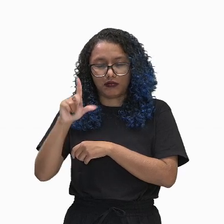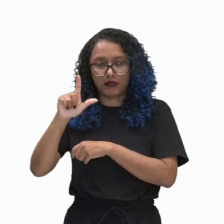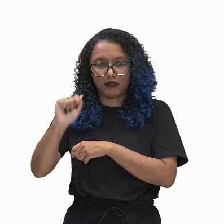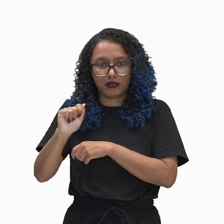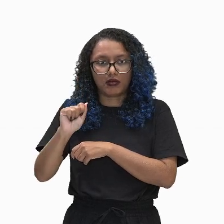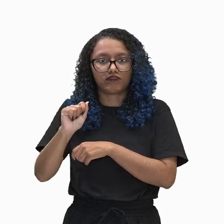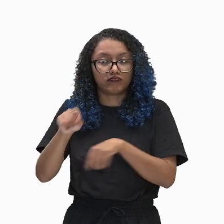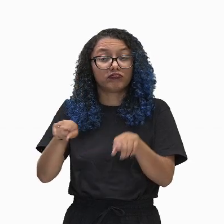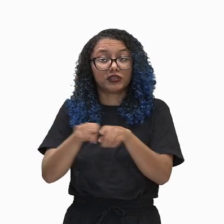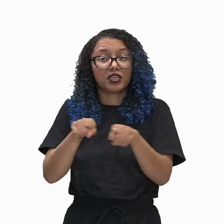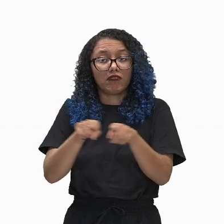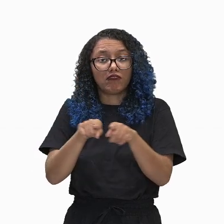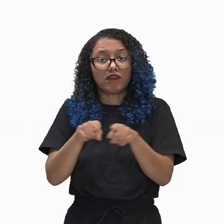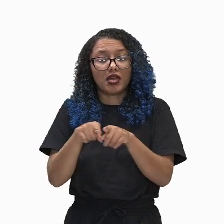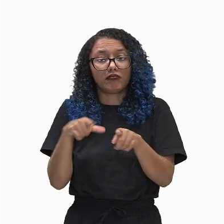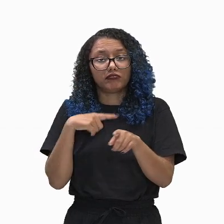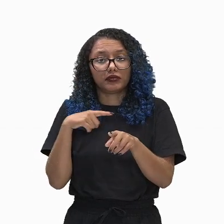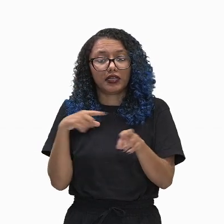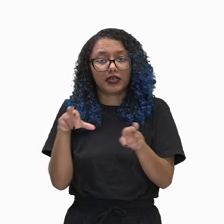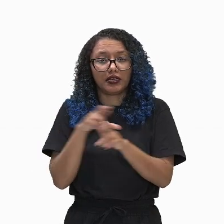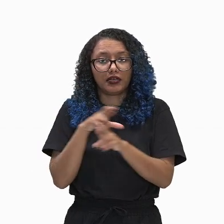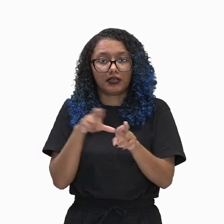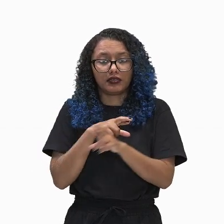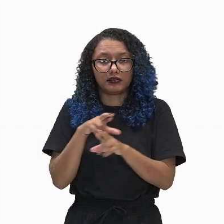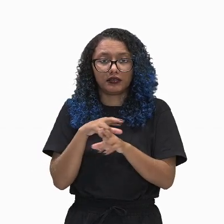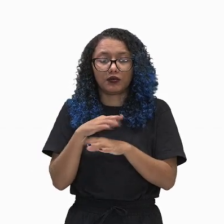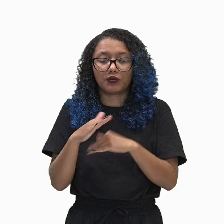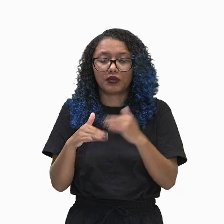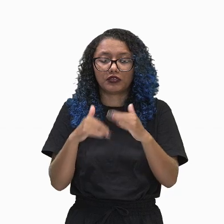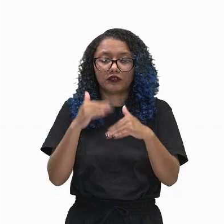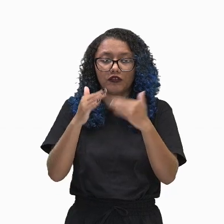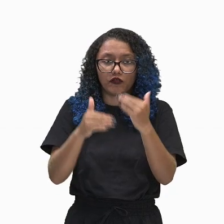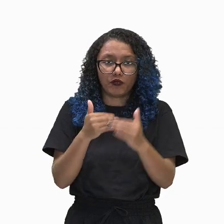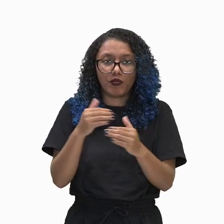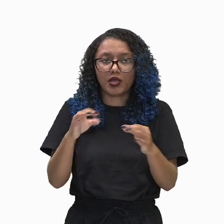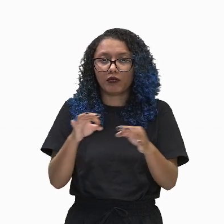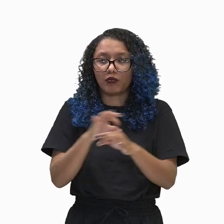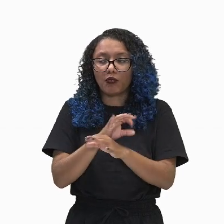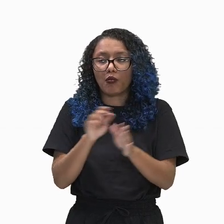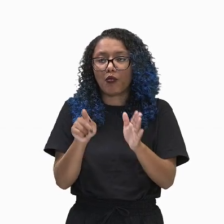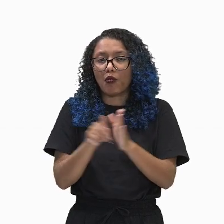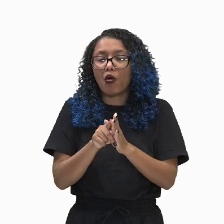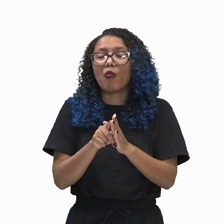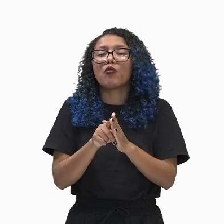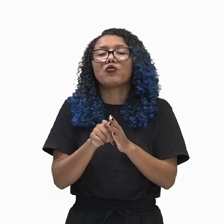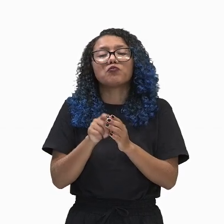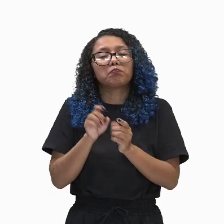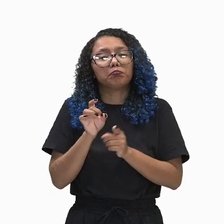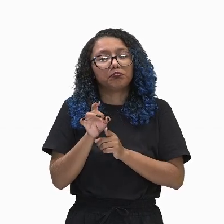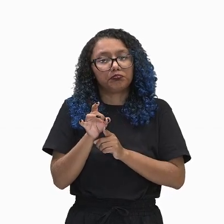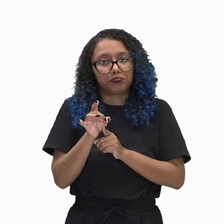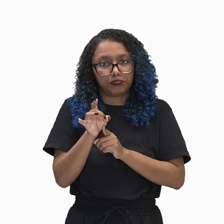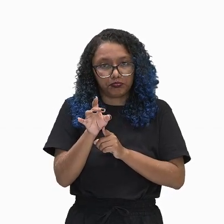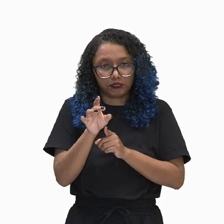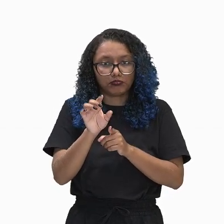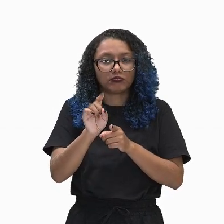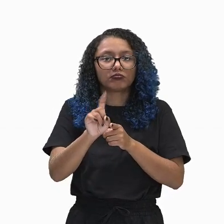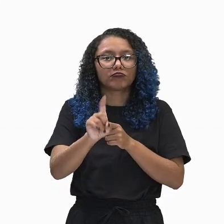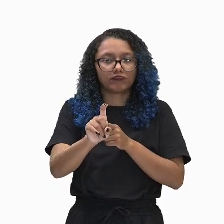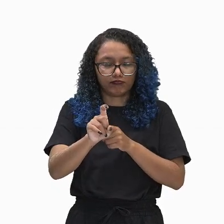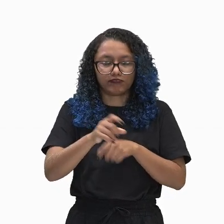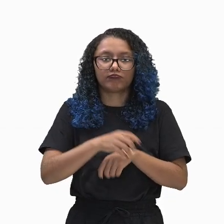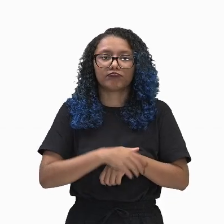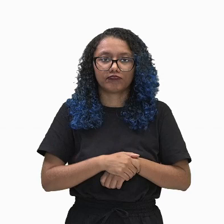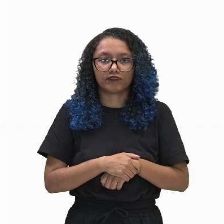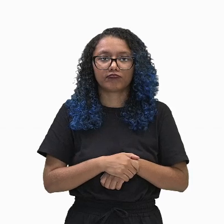ao desenvolvimento, à maturação dos espermatozoides, tá? Estes todos,